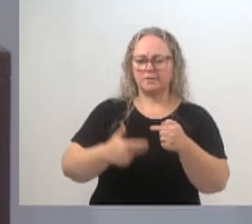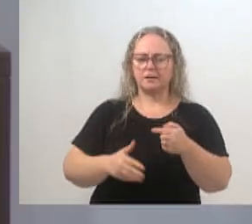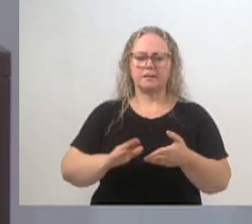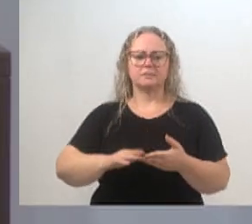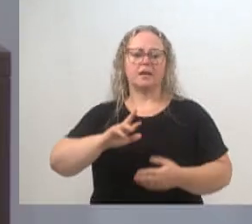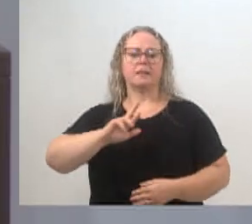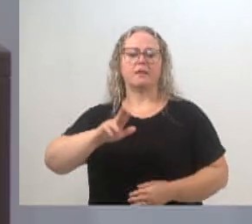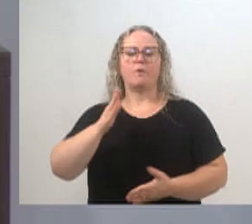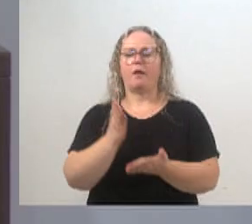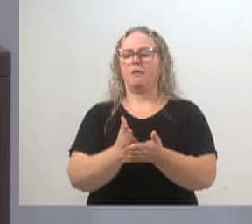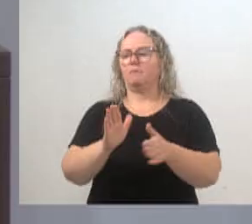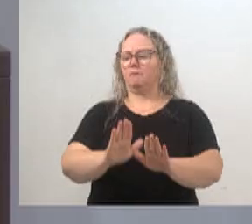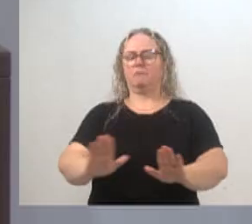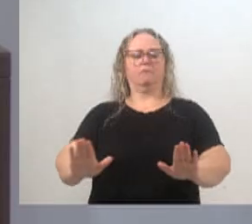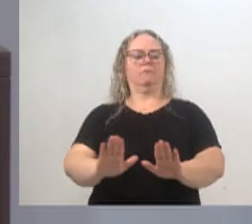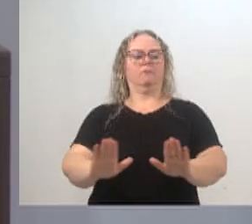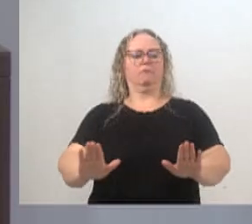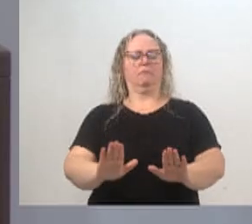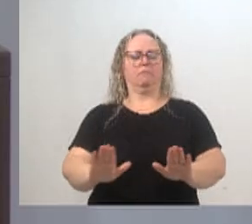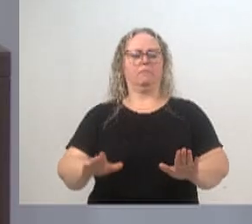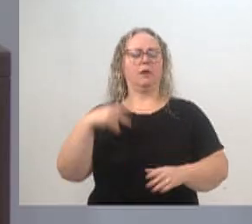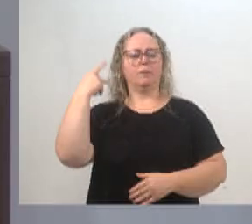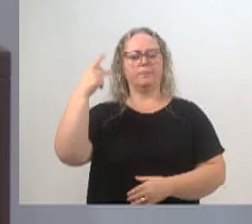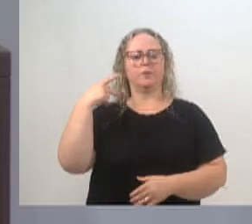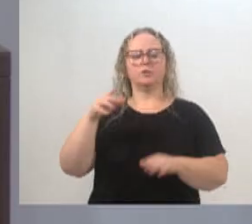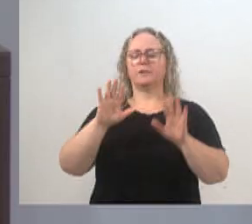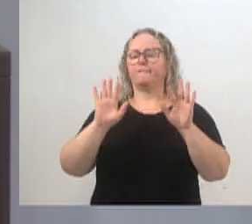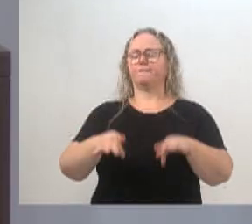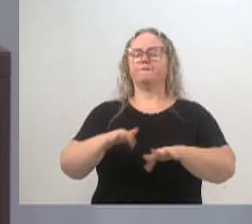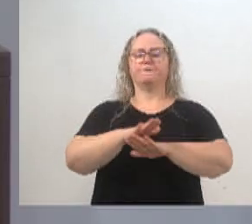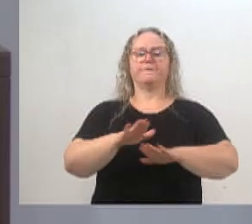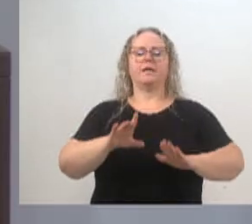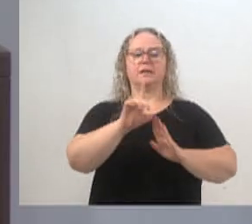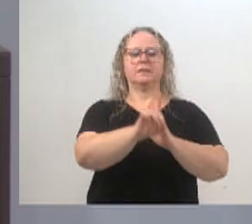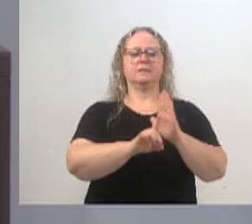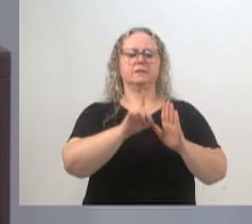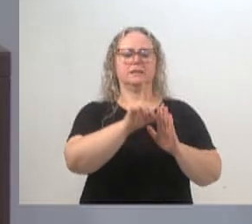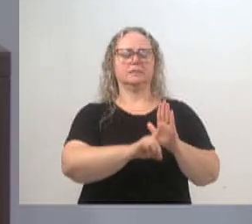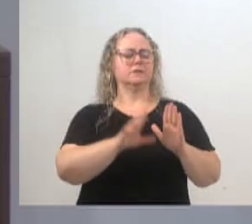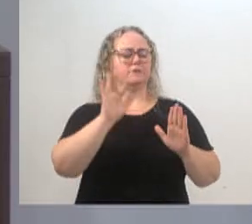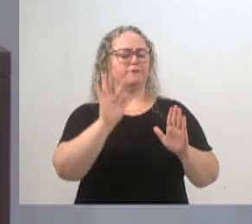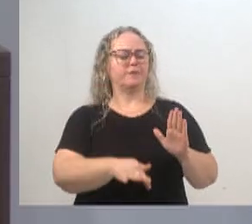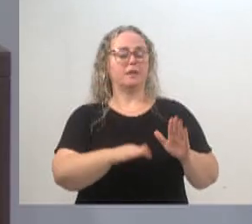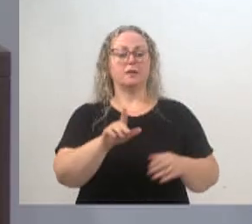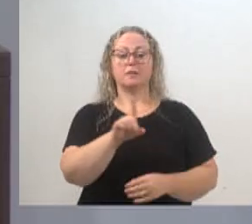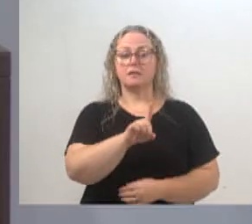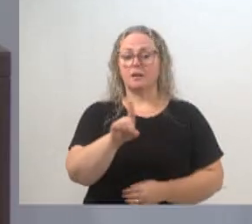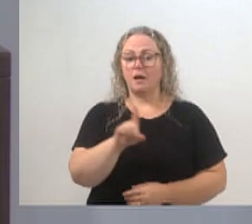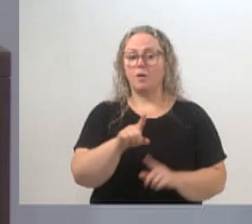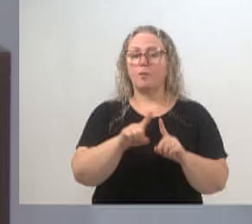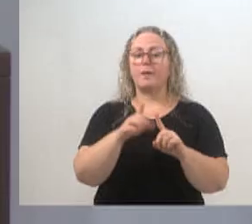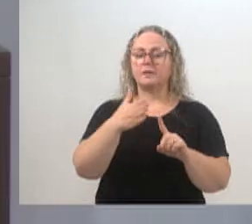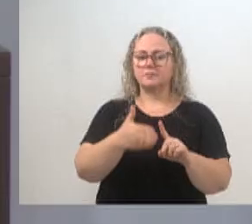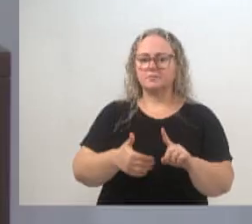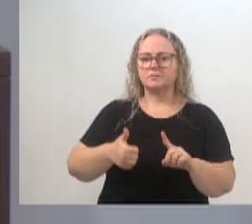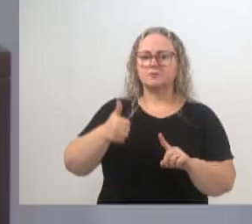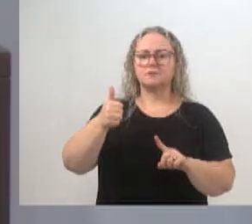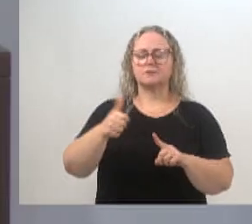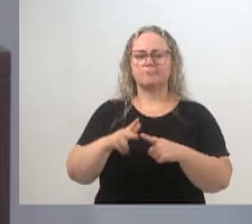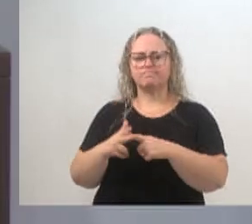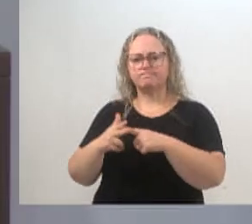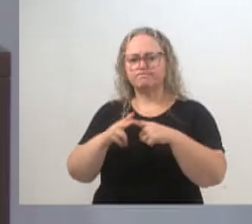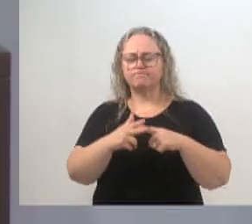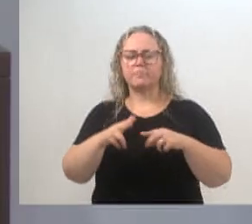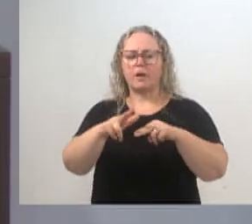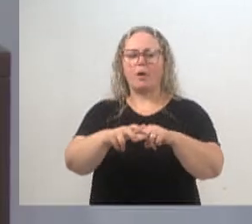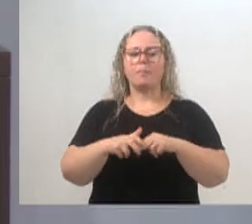com a política de educação no nosso país, das diretrizes curriculares, mas sim para aperfeiçoar, e é por isso que eu venho aqui